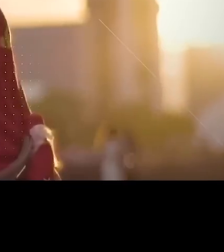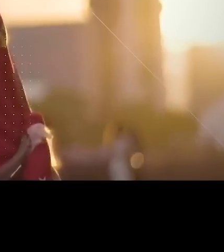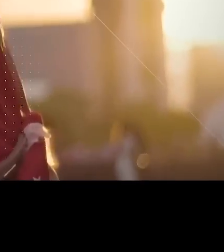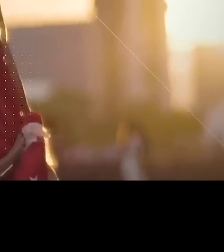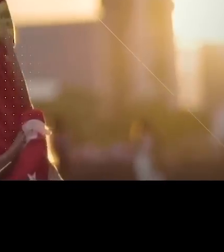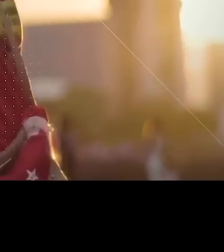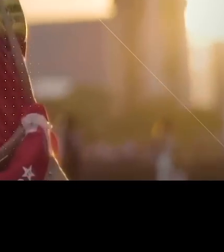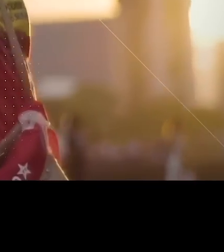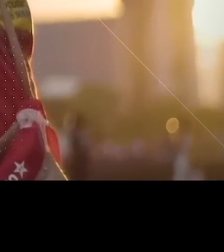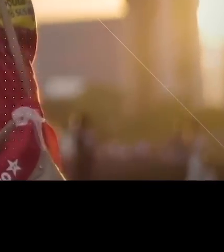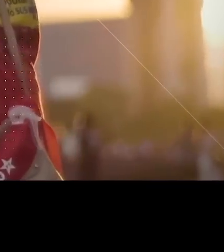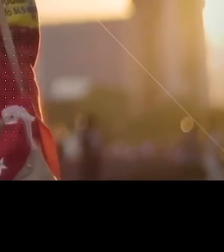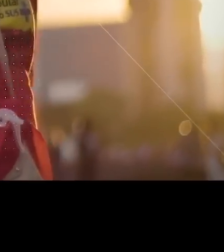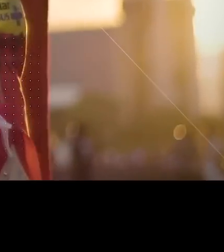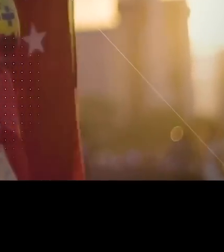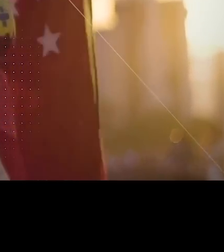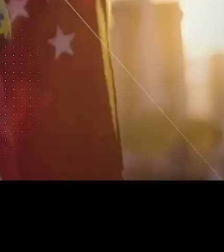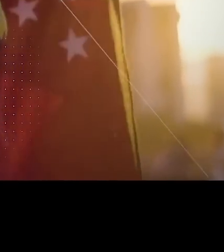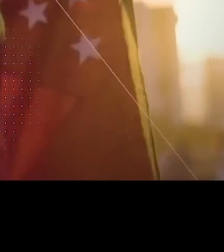das brasileiras.